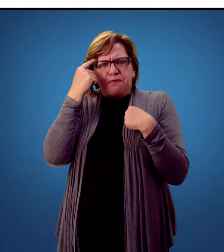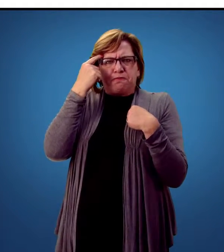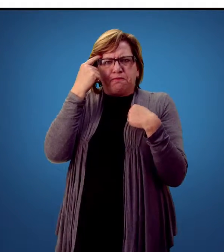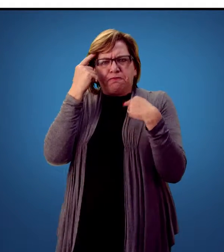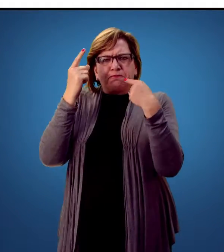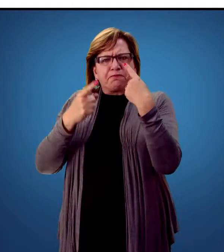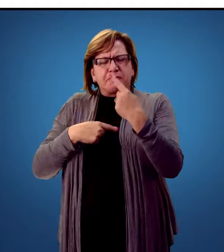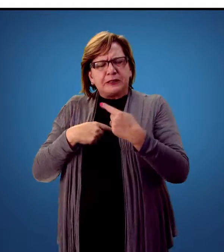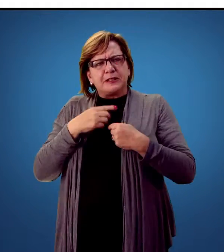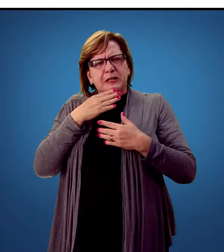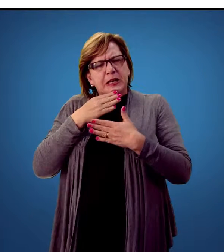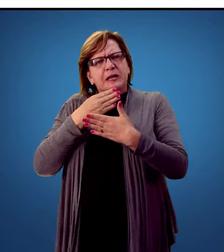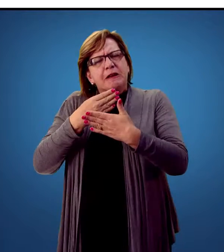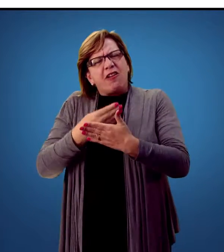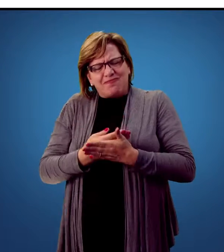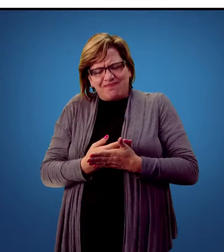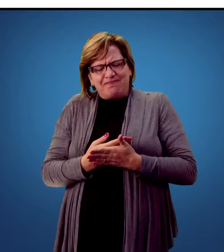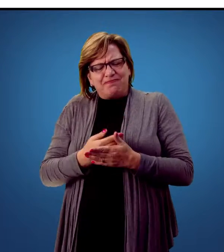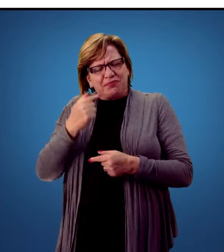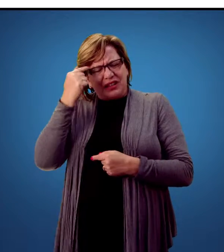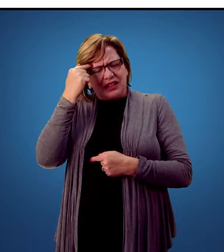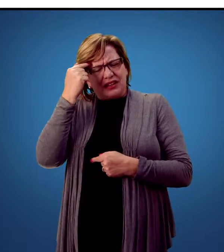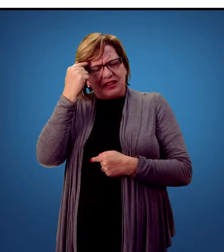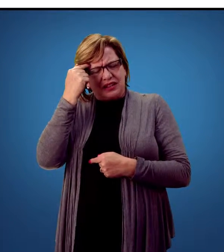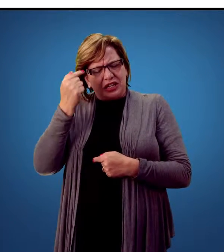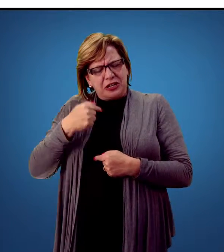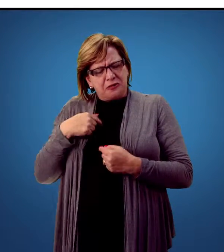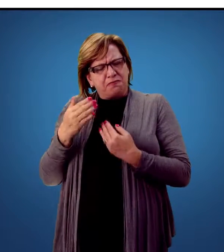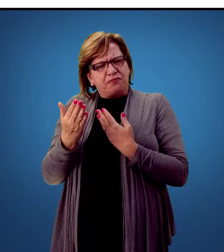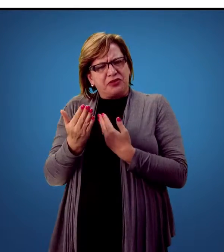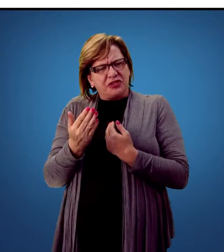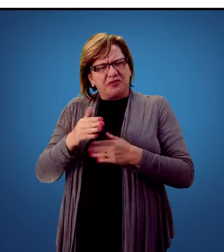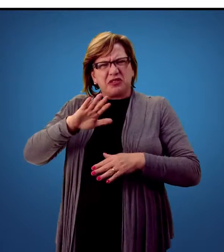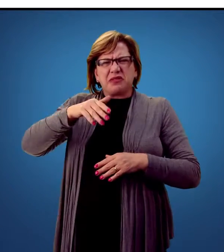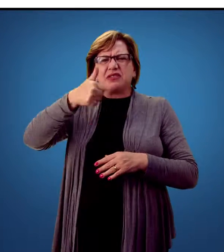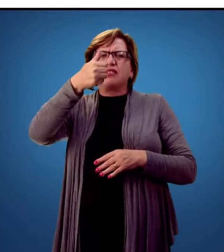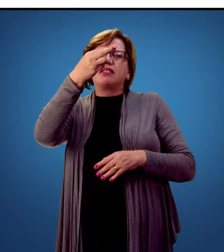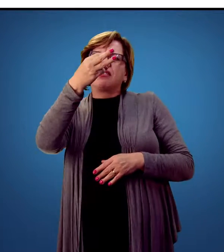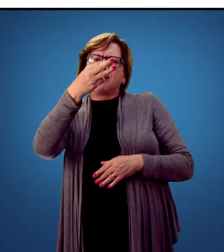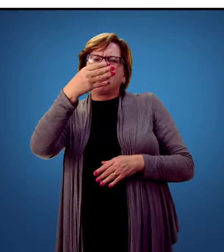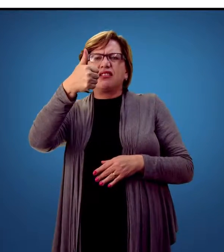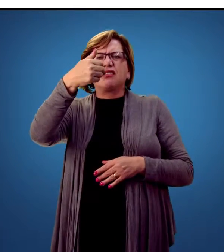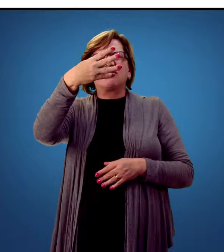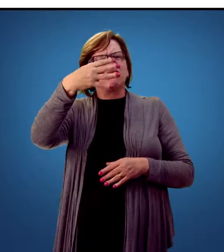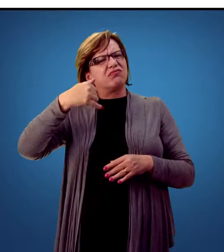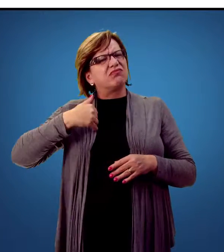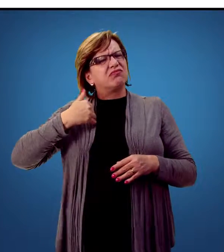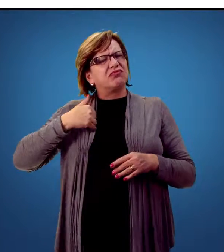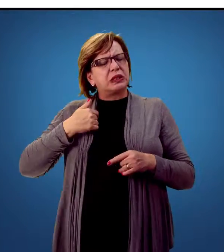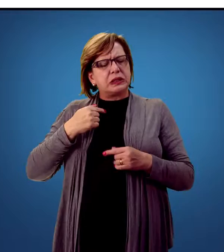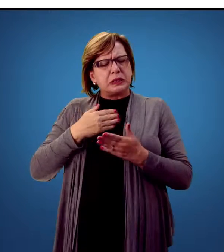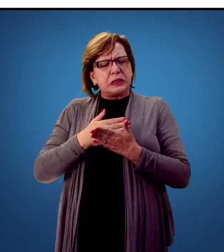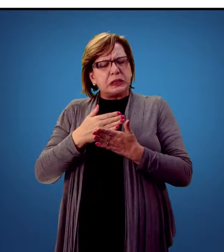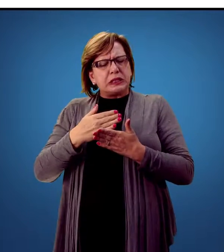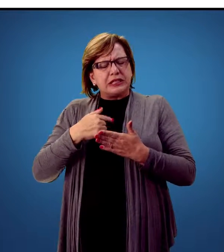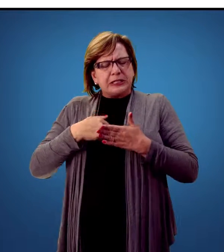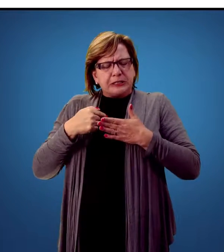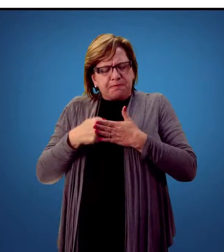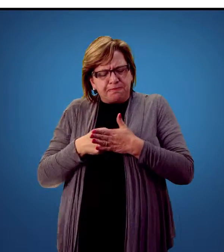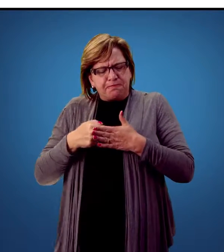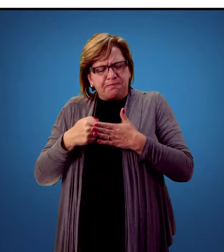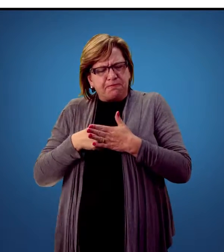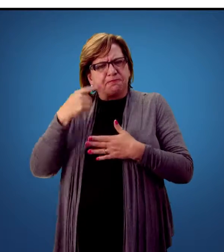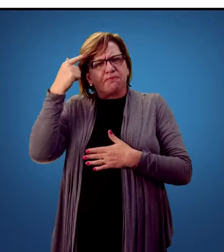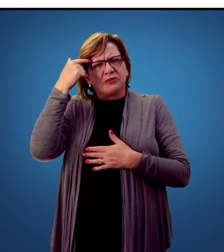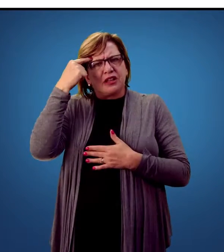maneira perplexo né e você na juventude a partir dos 13 14 15 anos começa realmente a se perguntar é